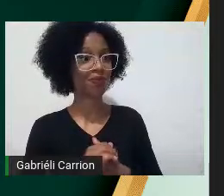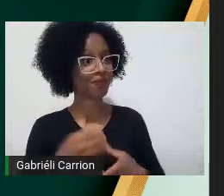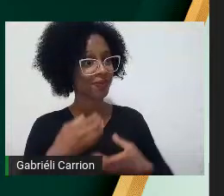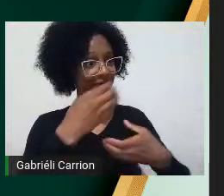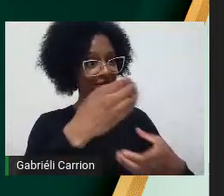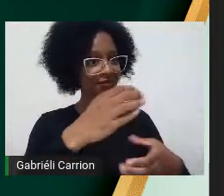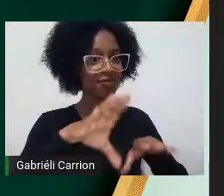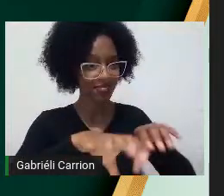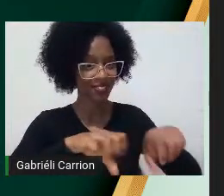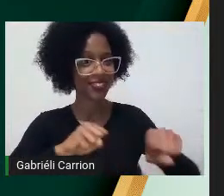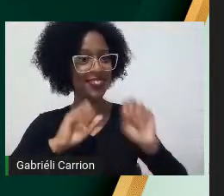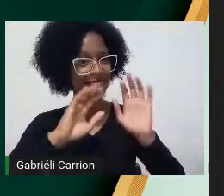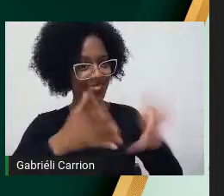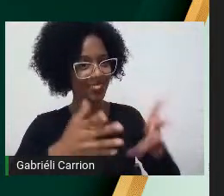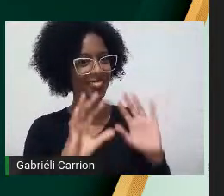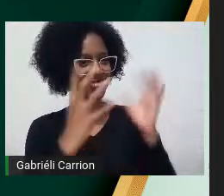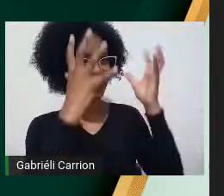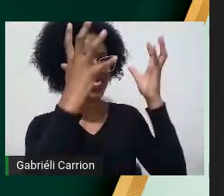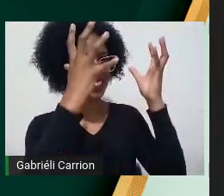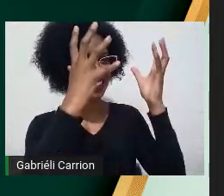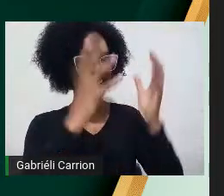tio Grau, parabéns.